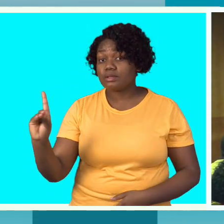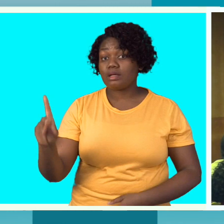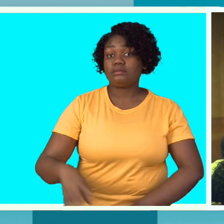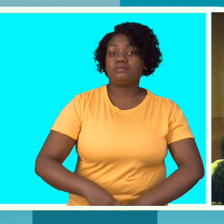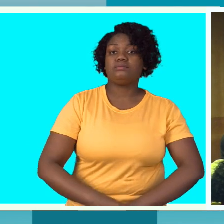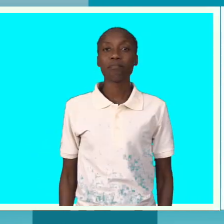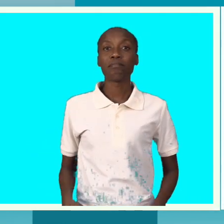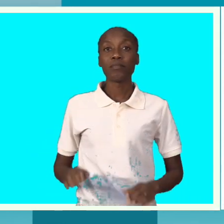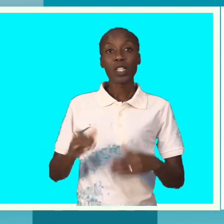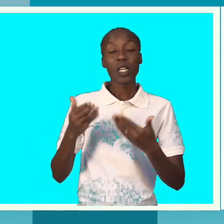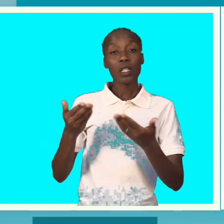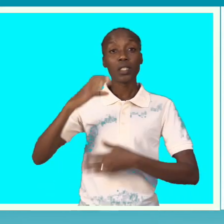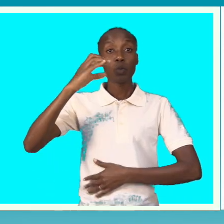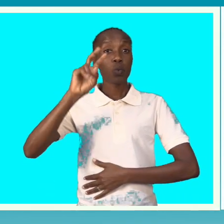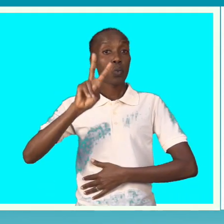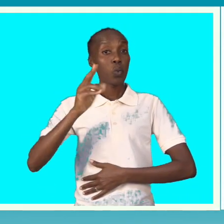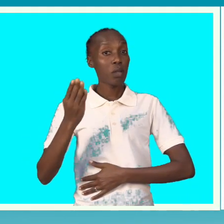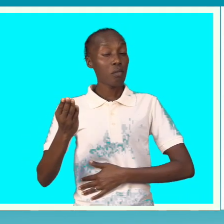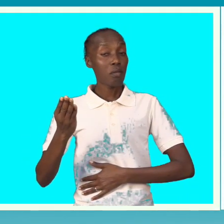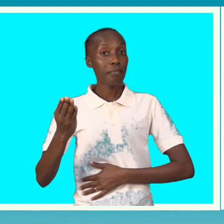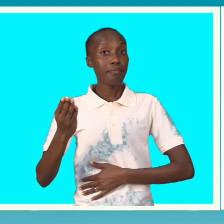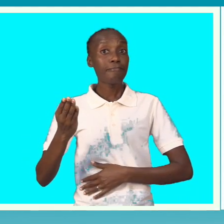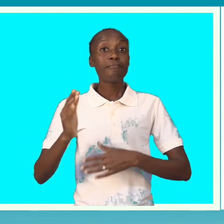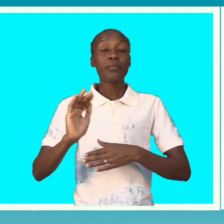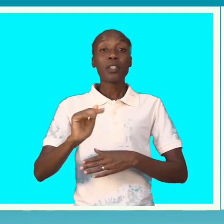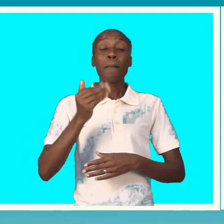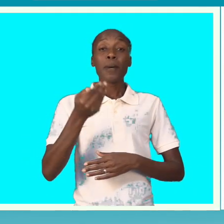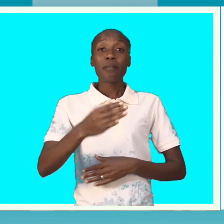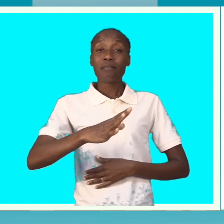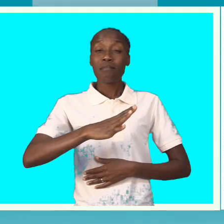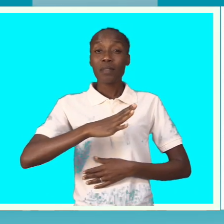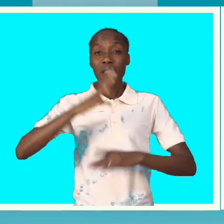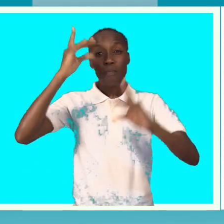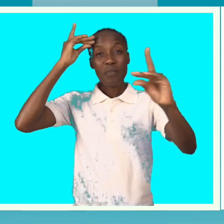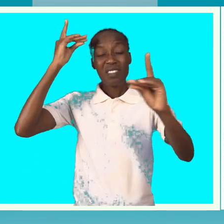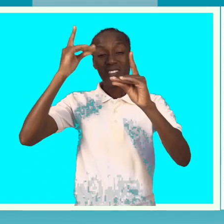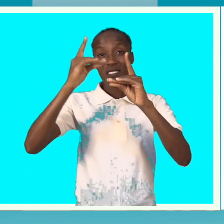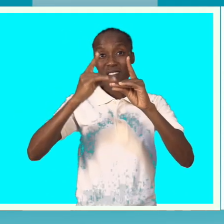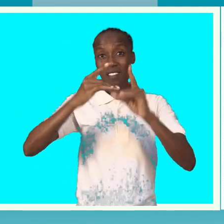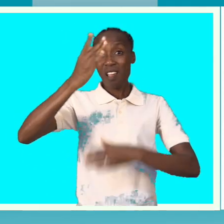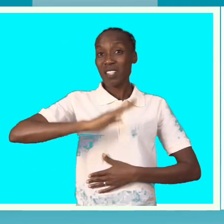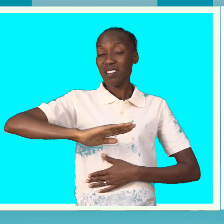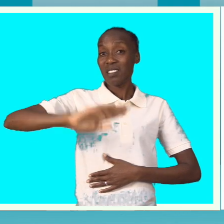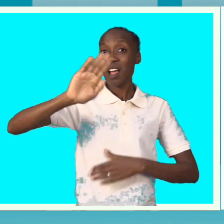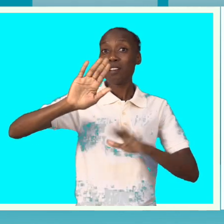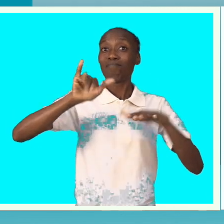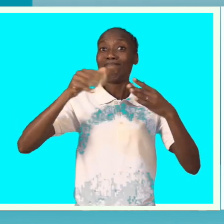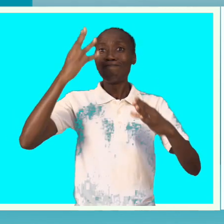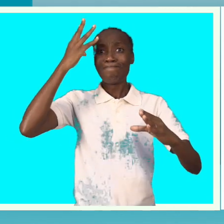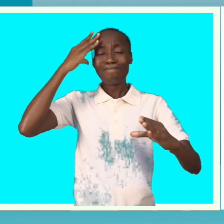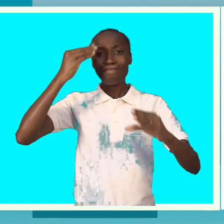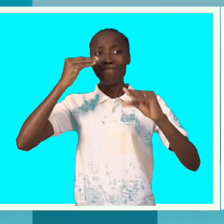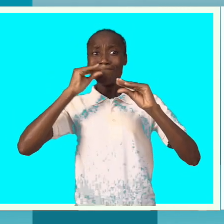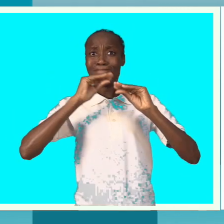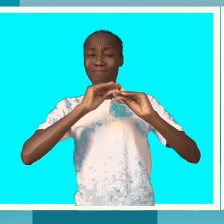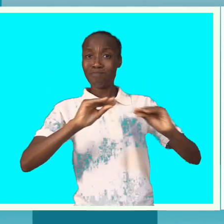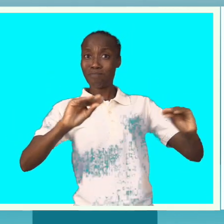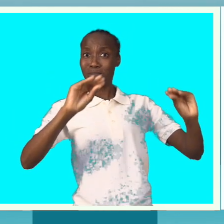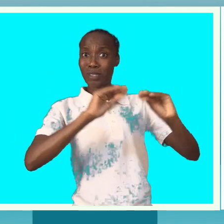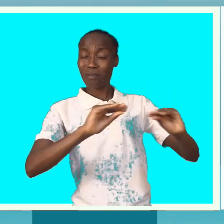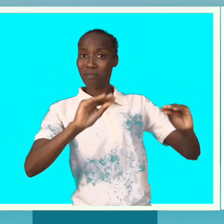seus alunos. Este currículo, para além de ter as disciplinas gerais de psicologia e